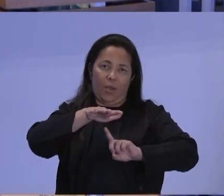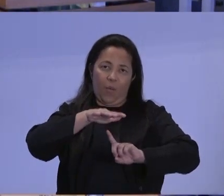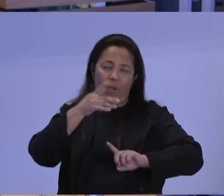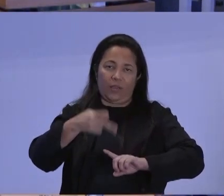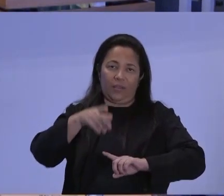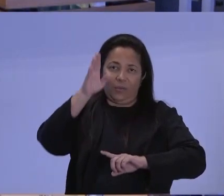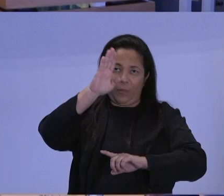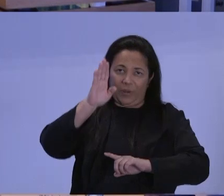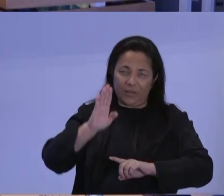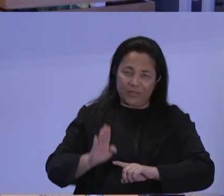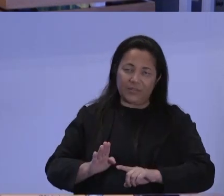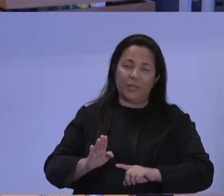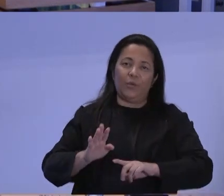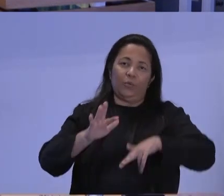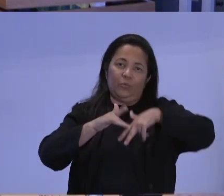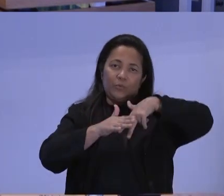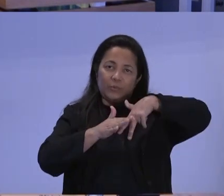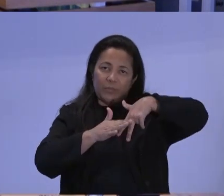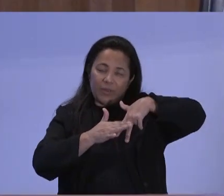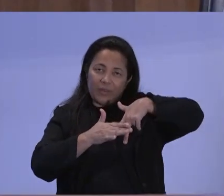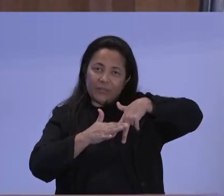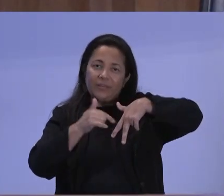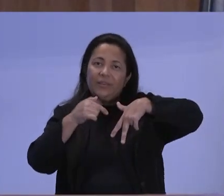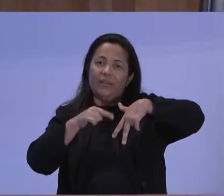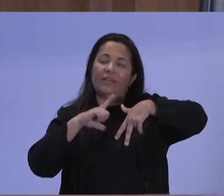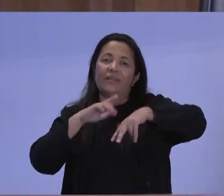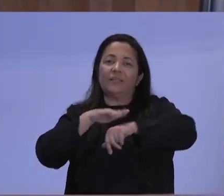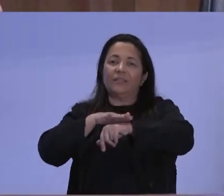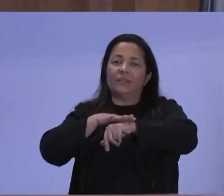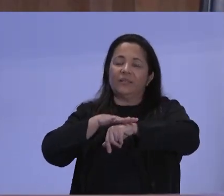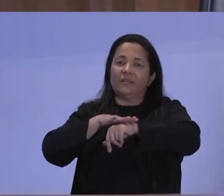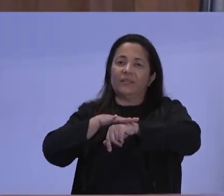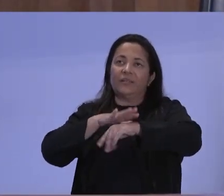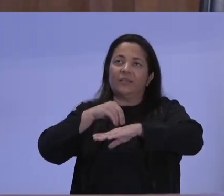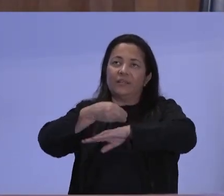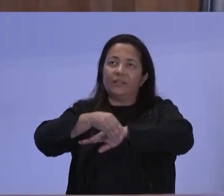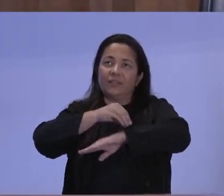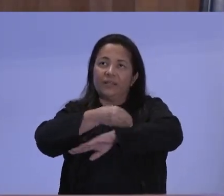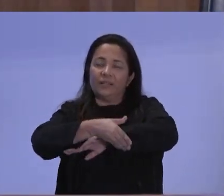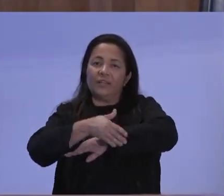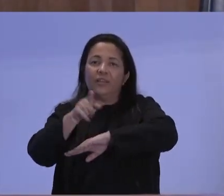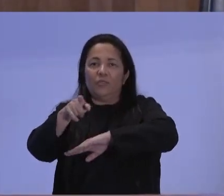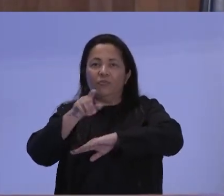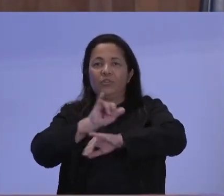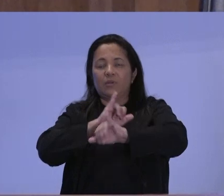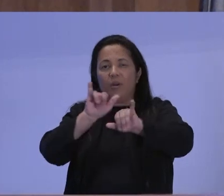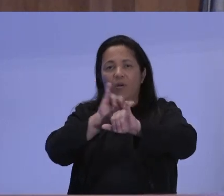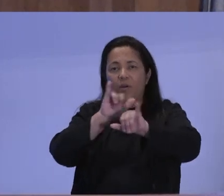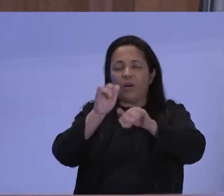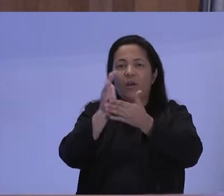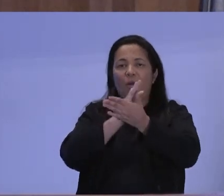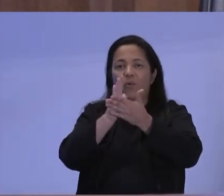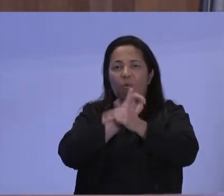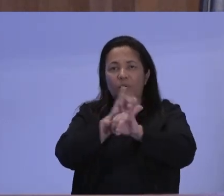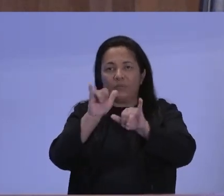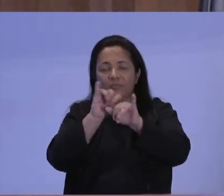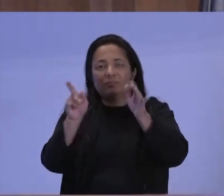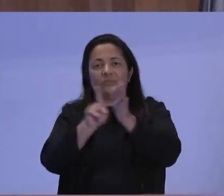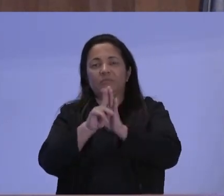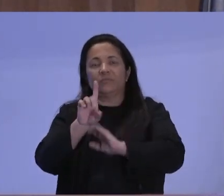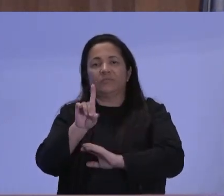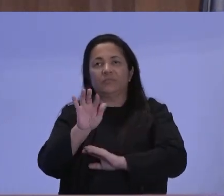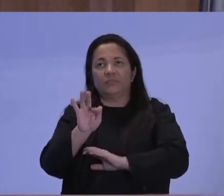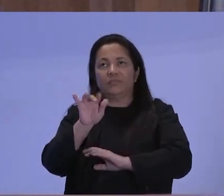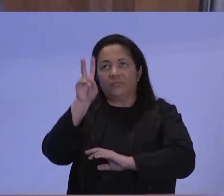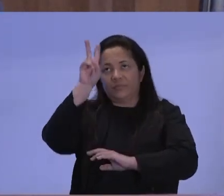Brasil e também apresentando algumas preocupações dos dados aí no DF, né, alguns elementos sobre os dados aí no Distrito Federal. Lembrando